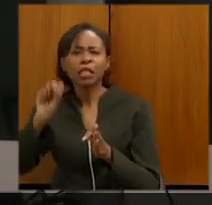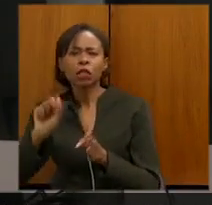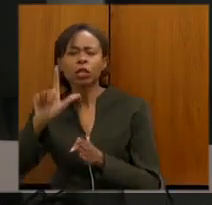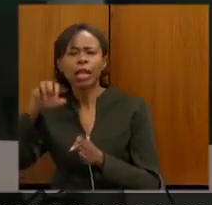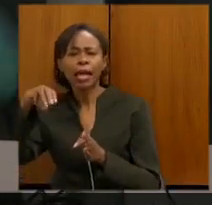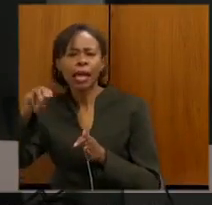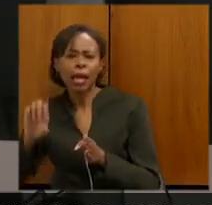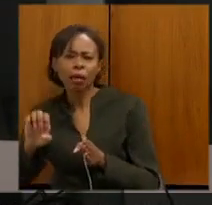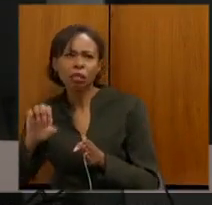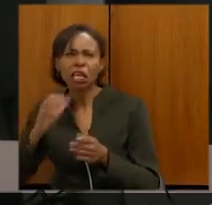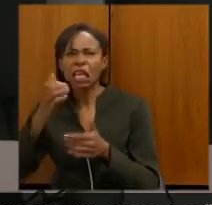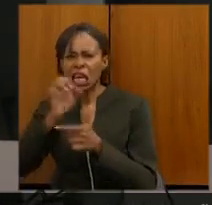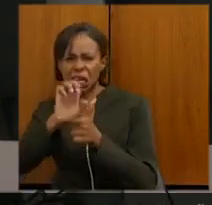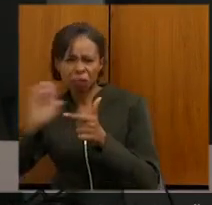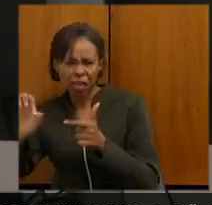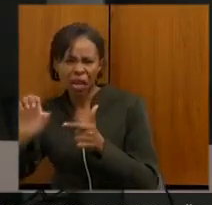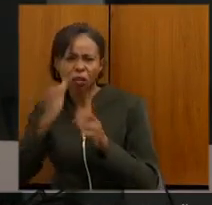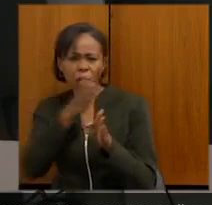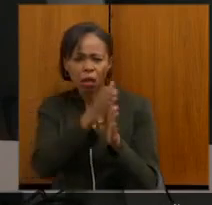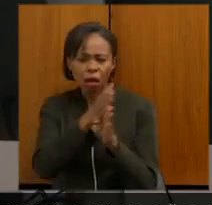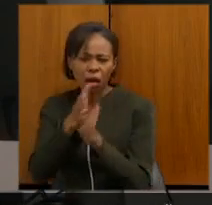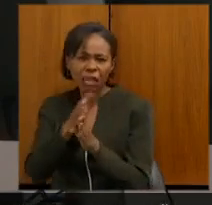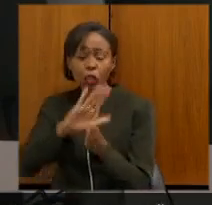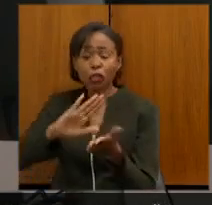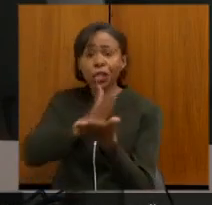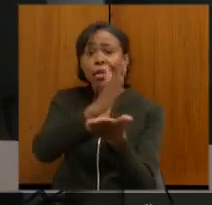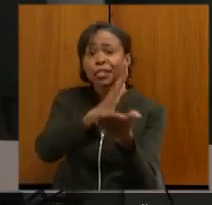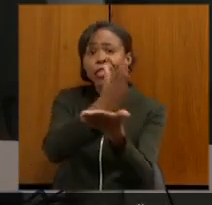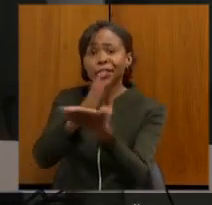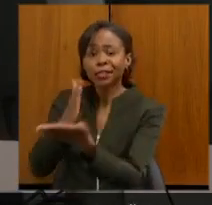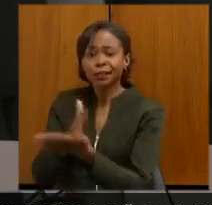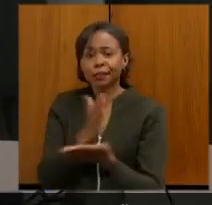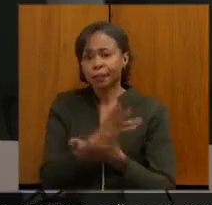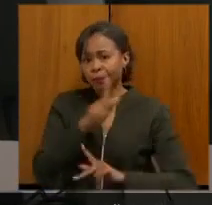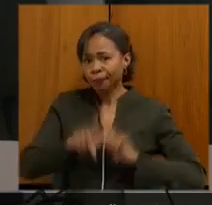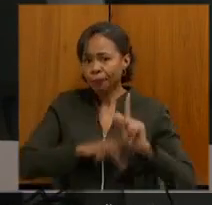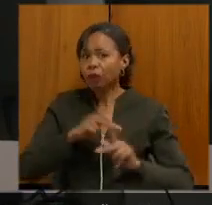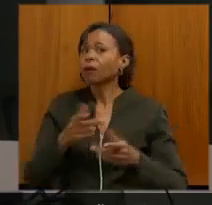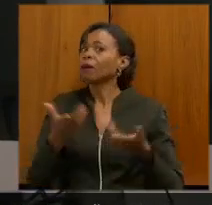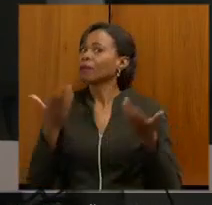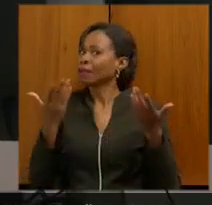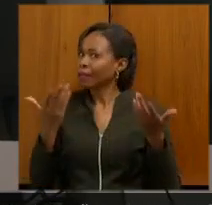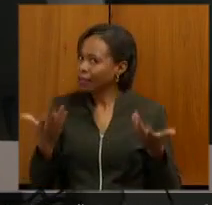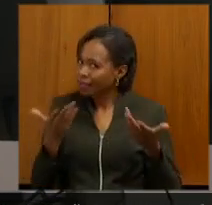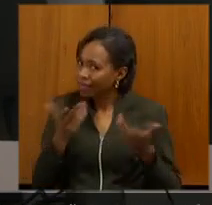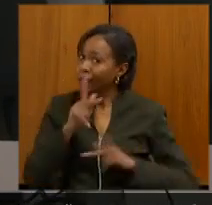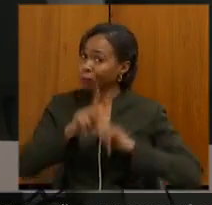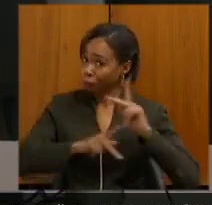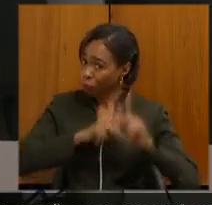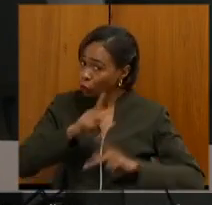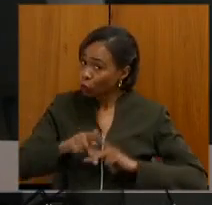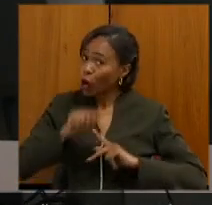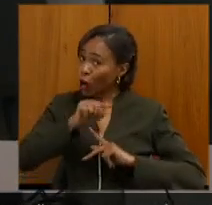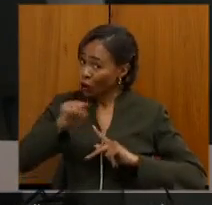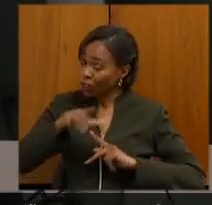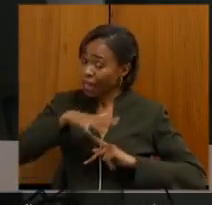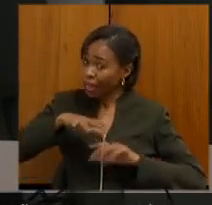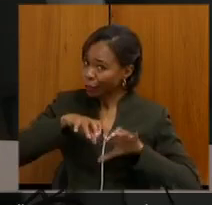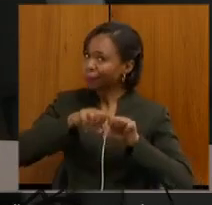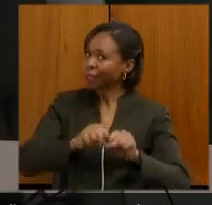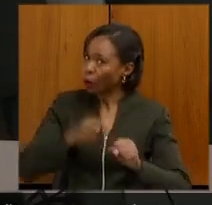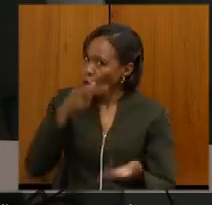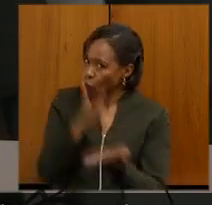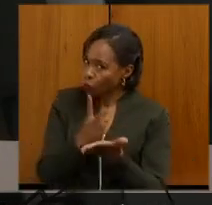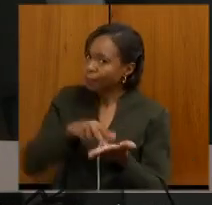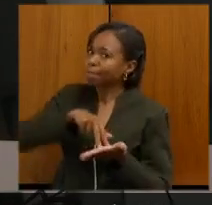de Esmeraldas o povo da beiradinha é pessoal de ocupação vamos manter o perfil me